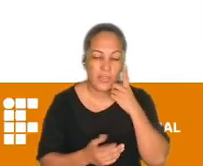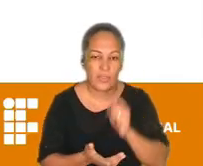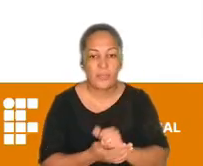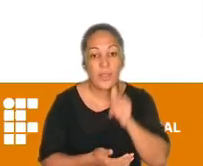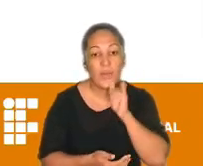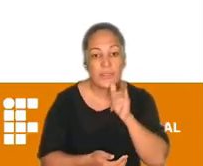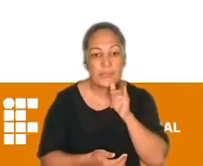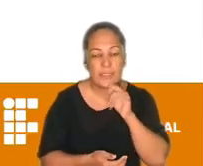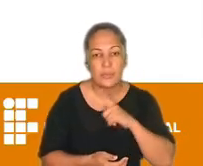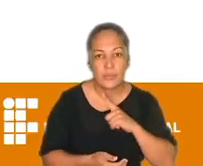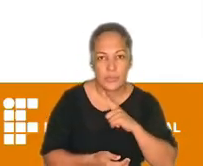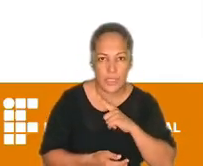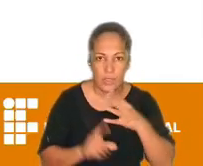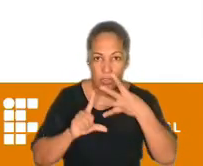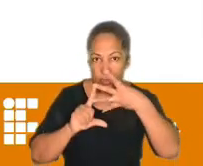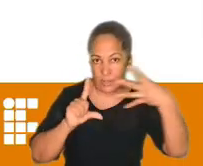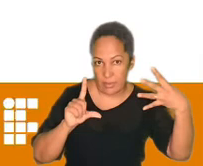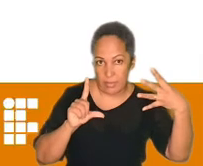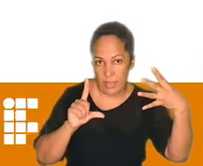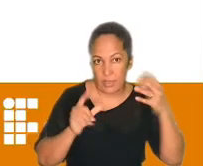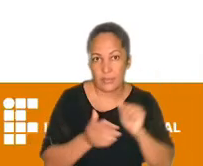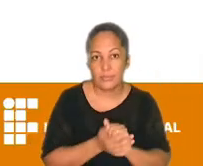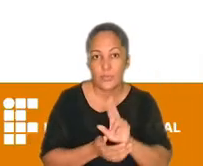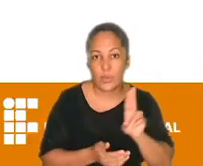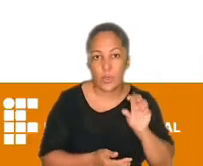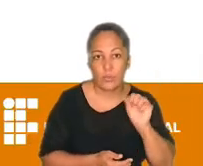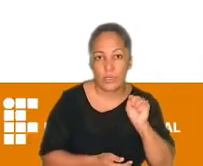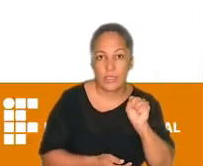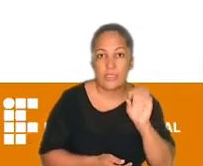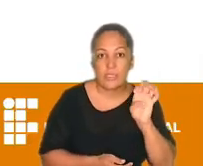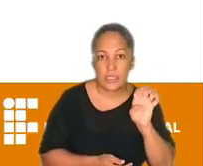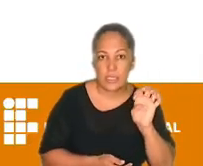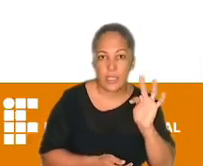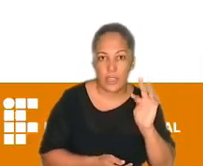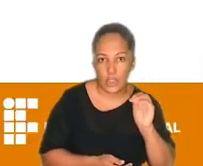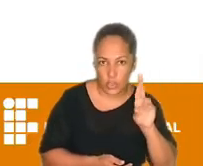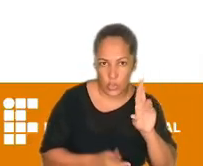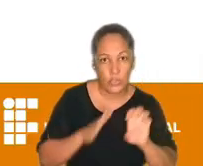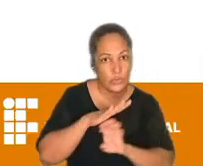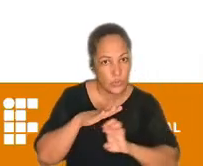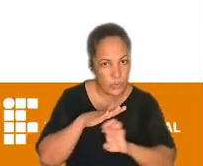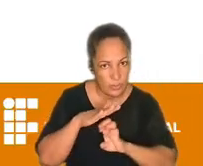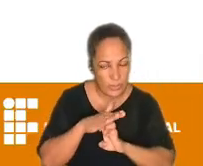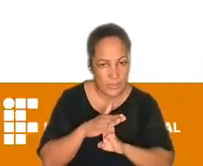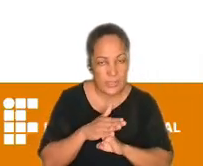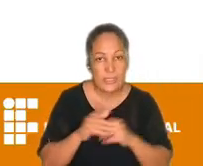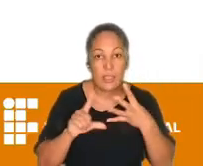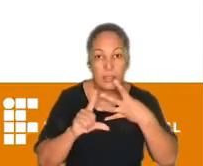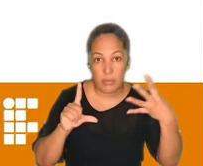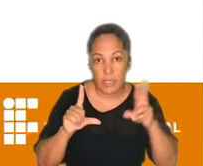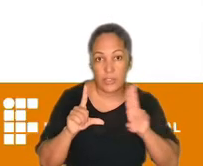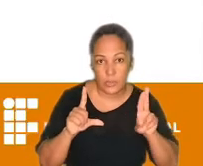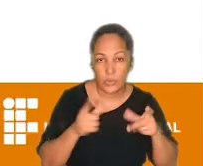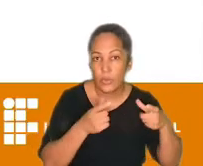aqui uma tabela chamada setor de uma empresa, certo? Essa tabela setor tem um nome e o local dele,